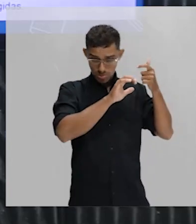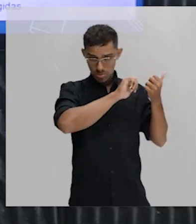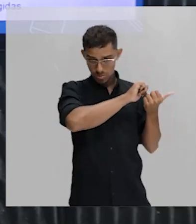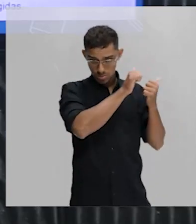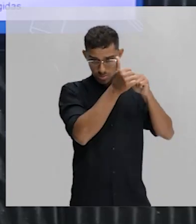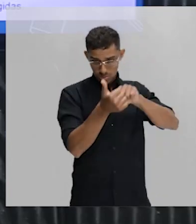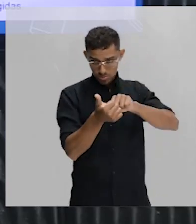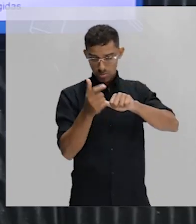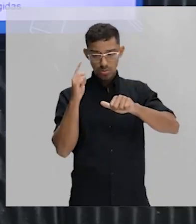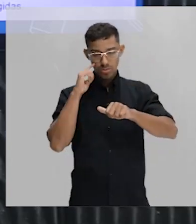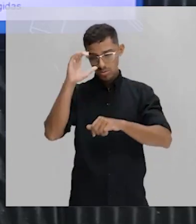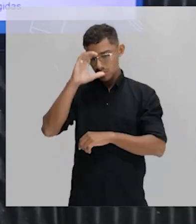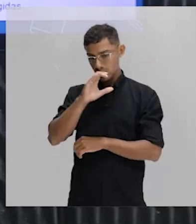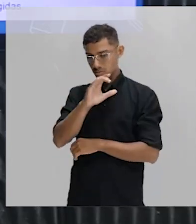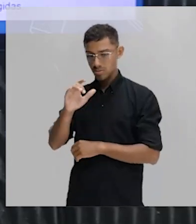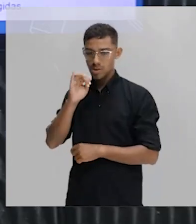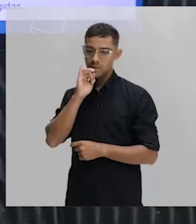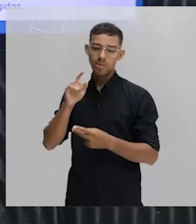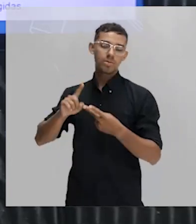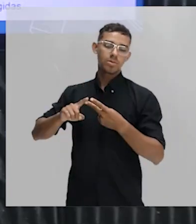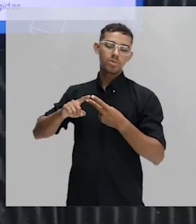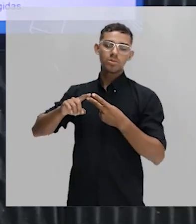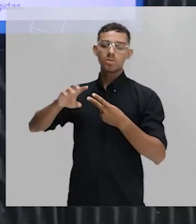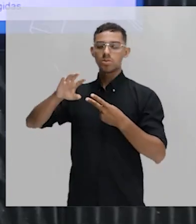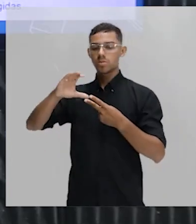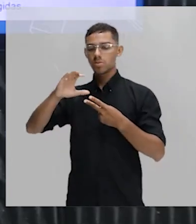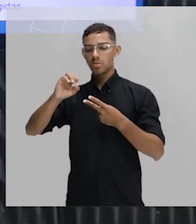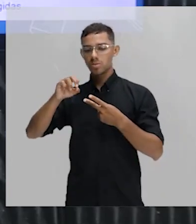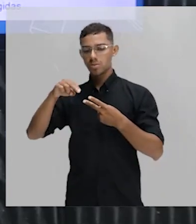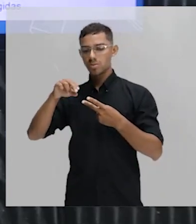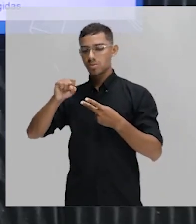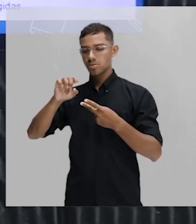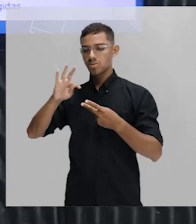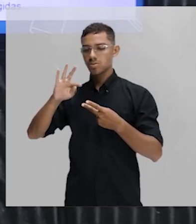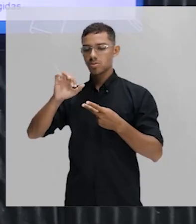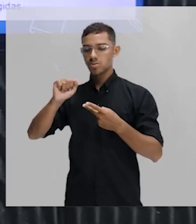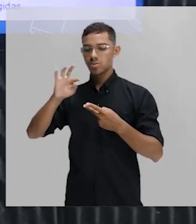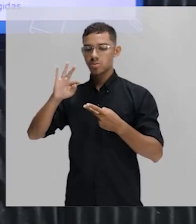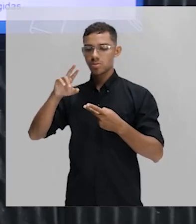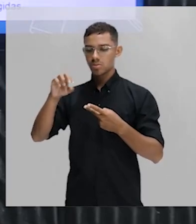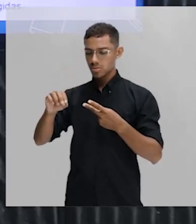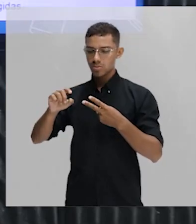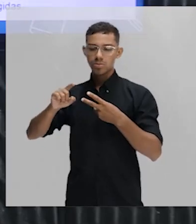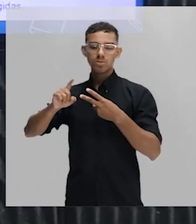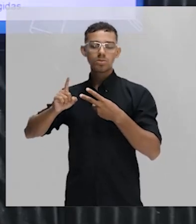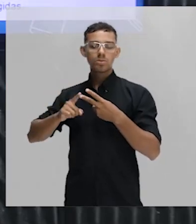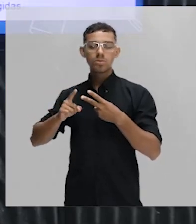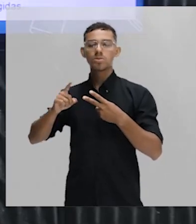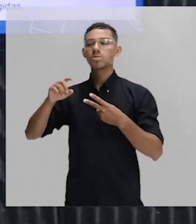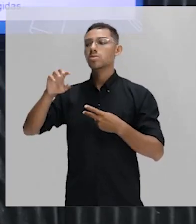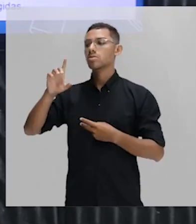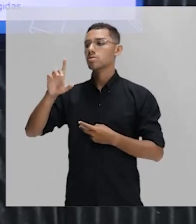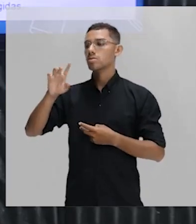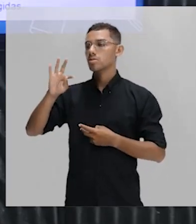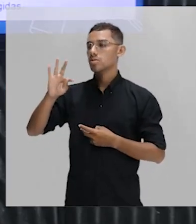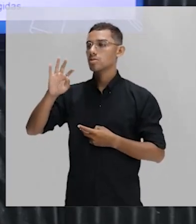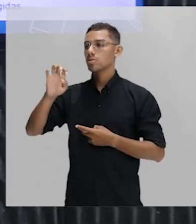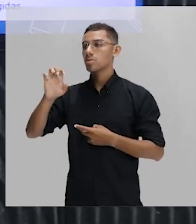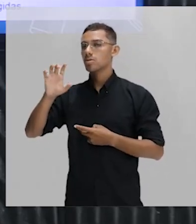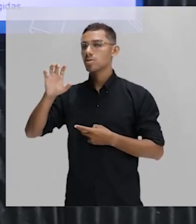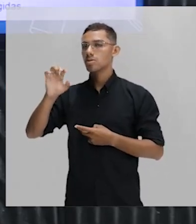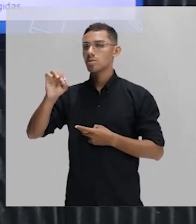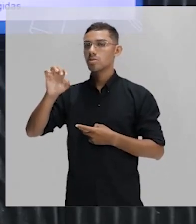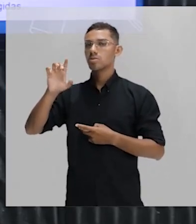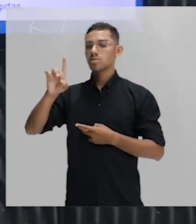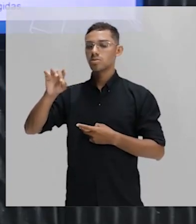cristianismo, Constantino, Teodósio, entre outros, eles se utilizaram da religião e se utilizaram do poder para